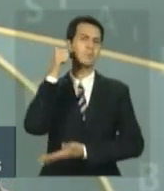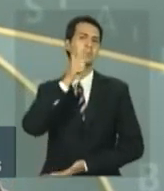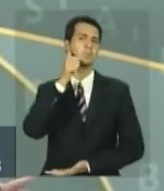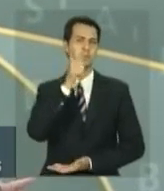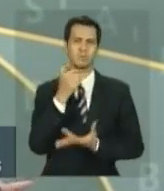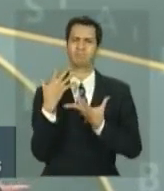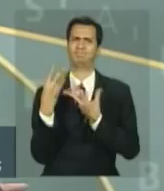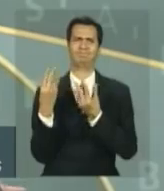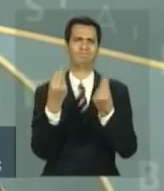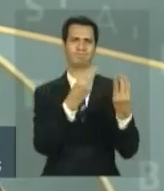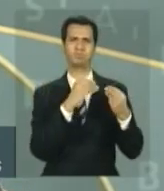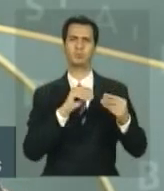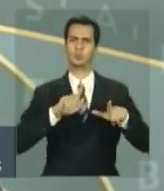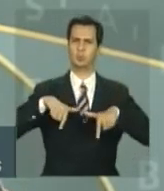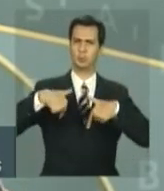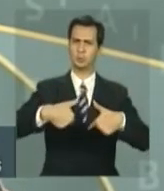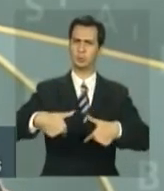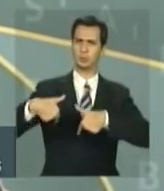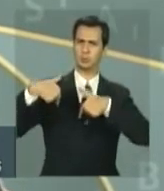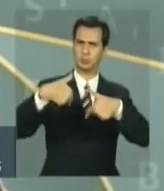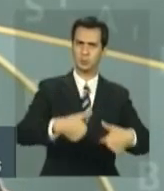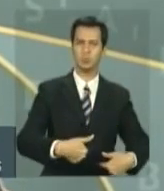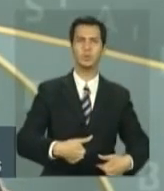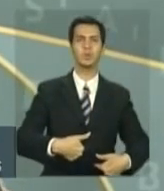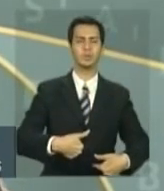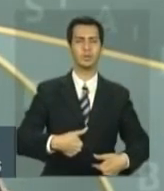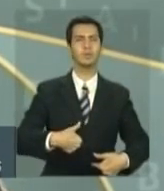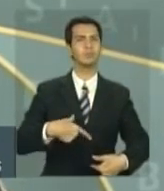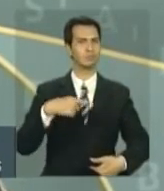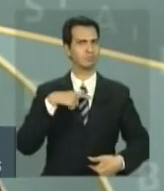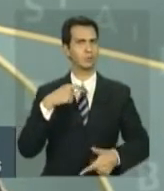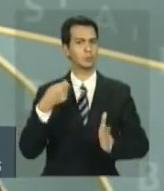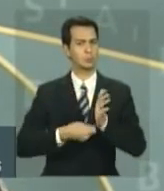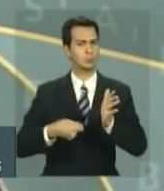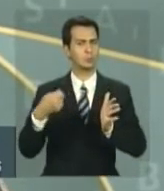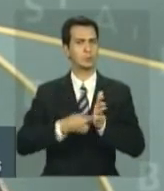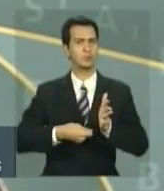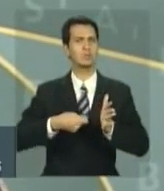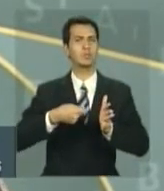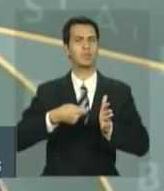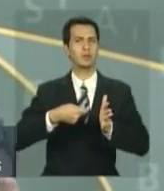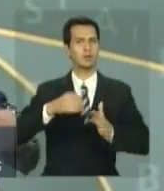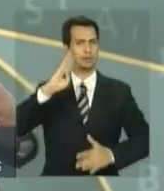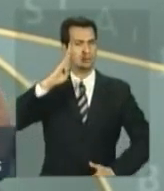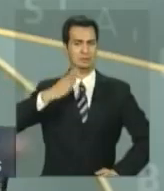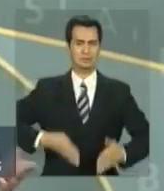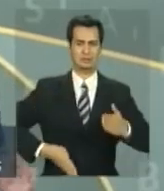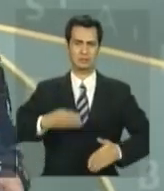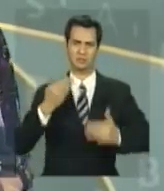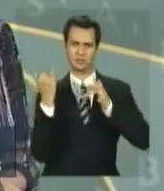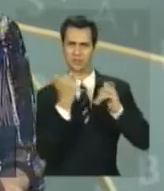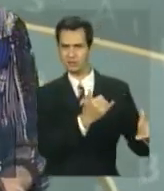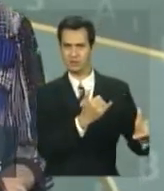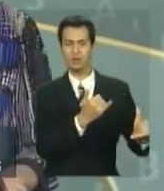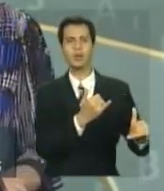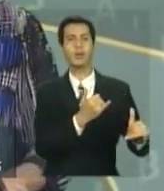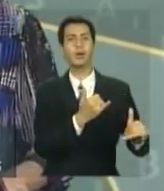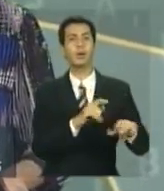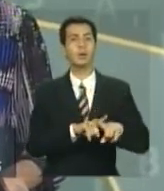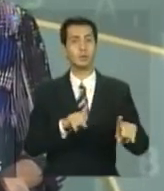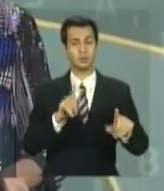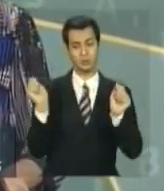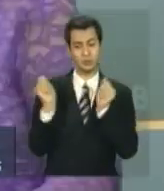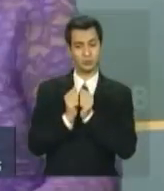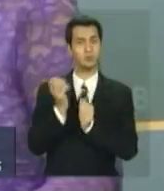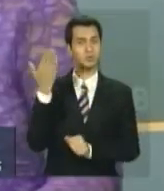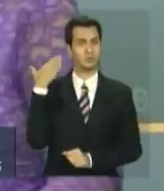ditadura, tiveram uma trajetória comigo. Mas, ao longo desse processo, ela construiu e reconstruiu